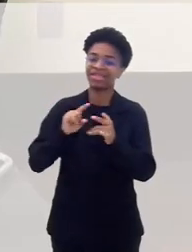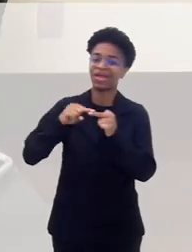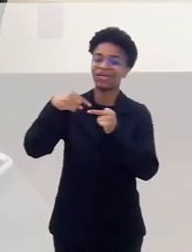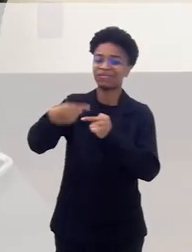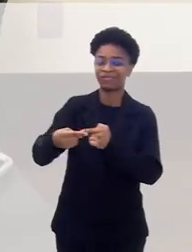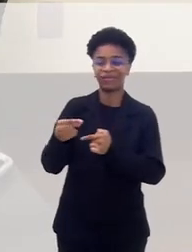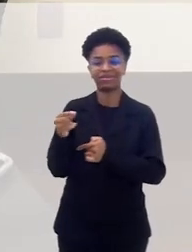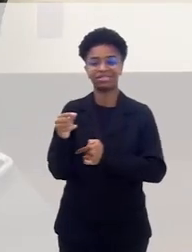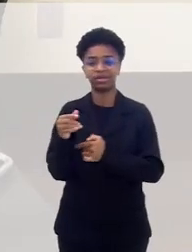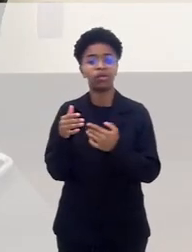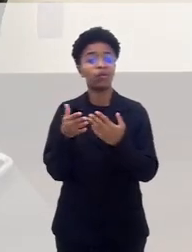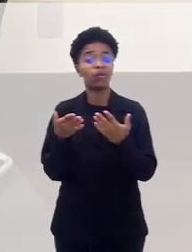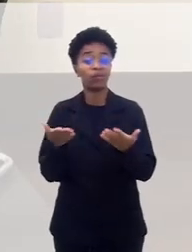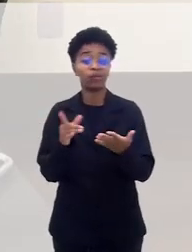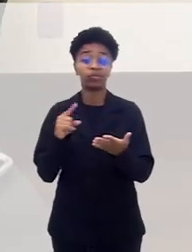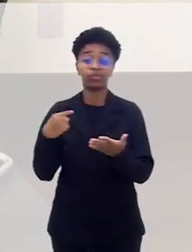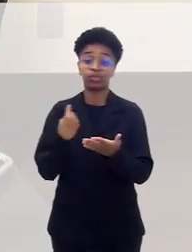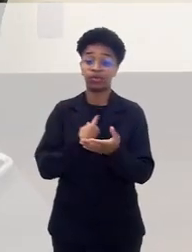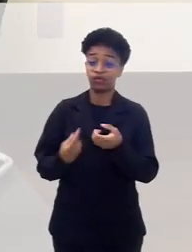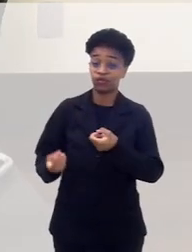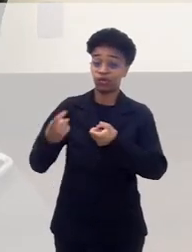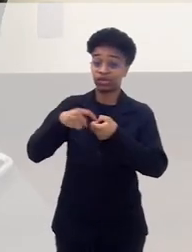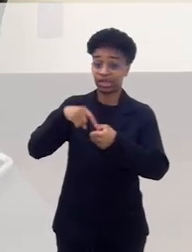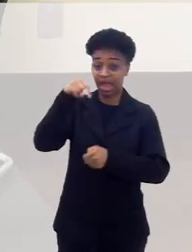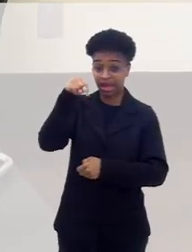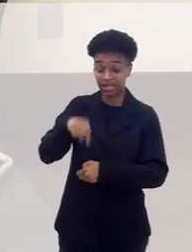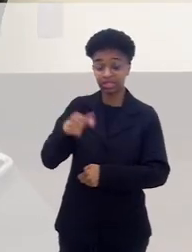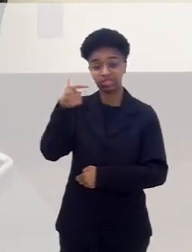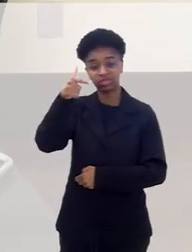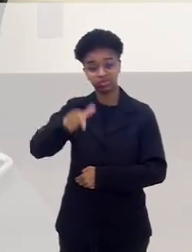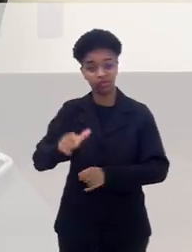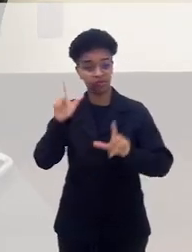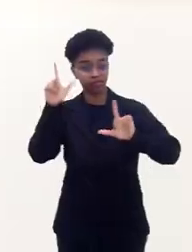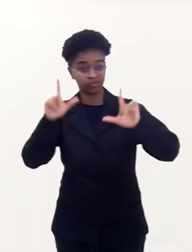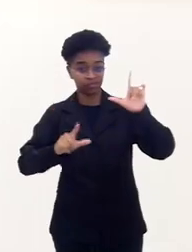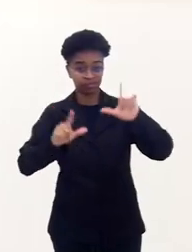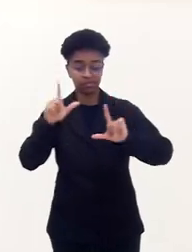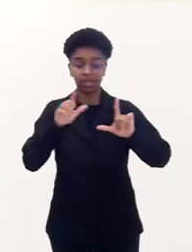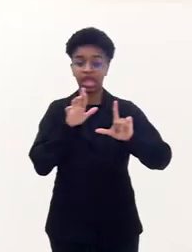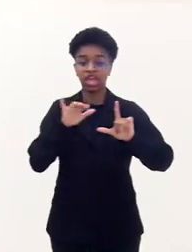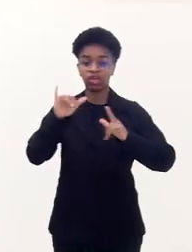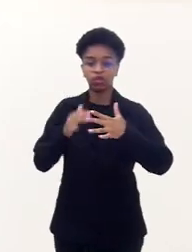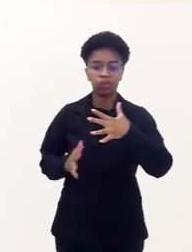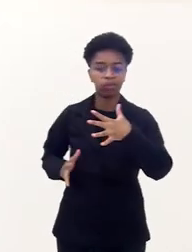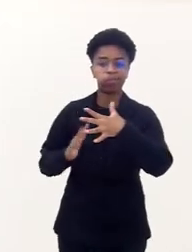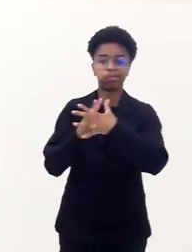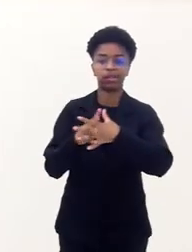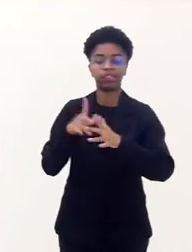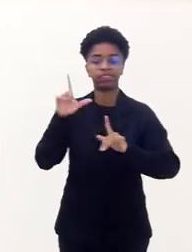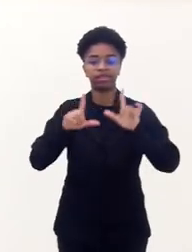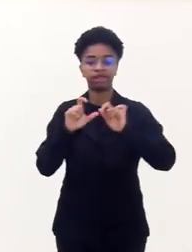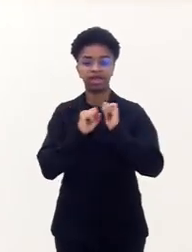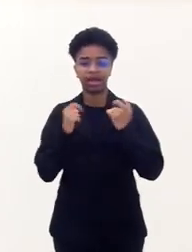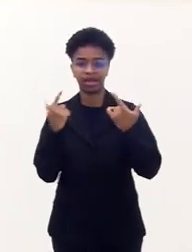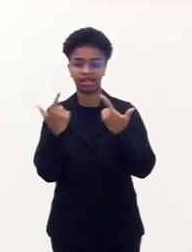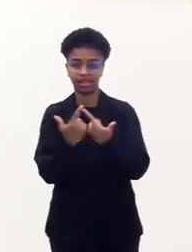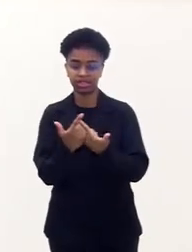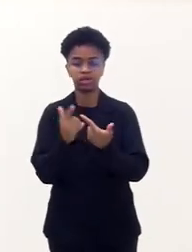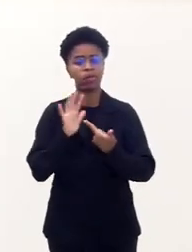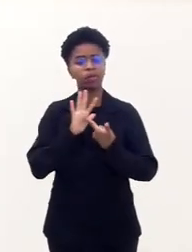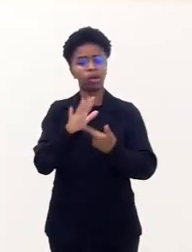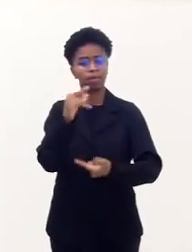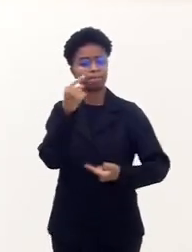a próxima oportunidade quando nós estaremos aqui em mais um programa do rio sem Fronteira TV alerj